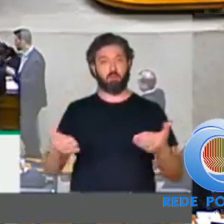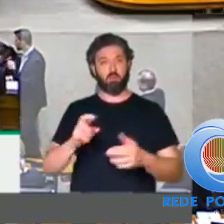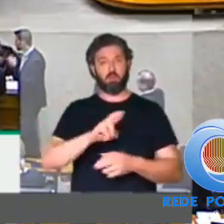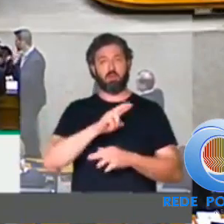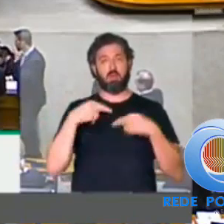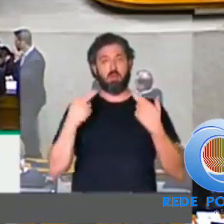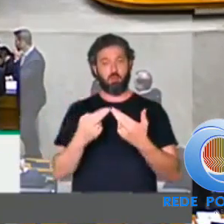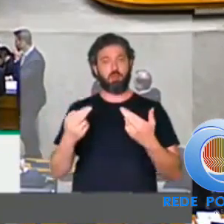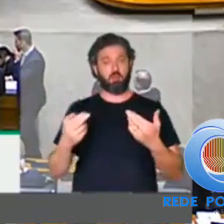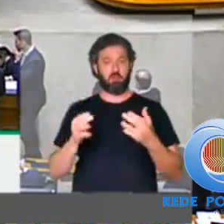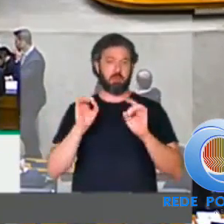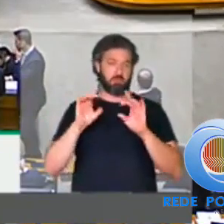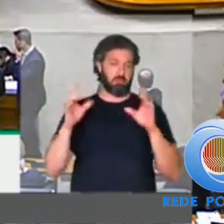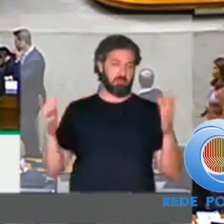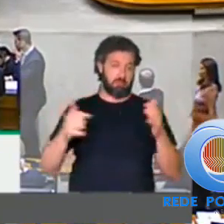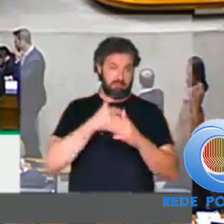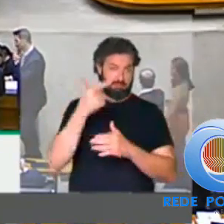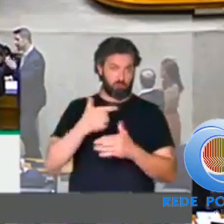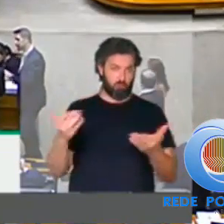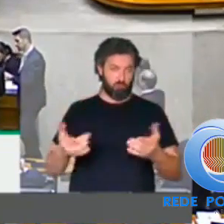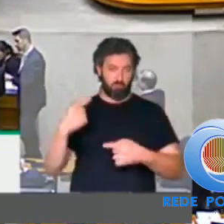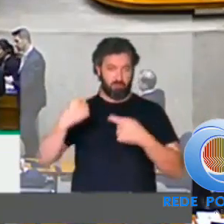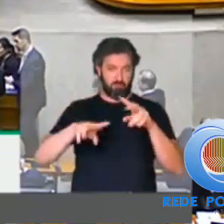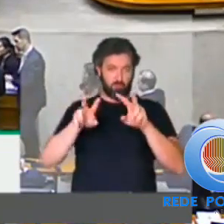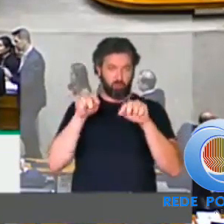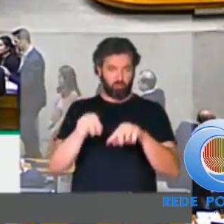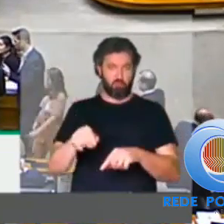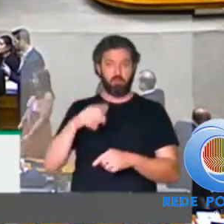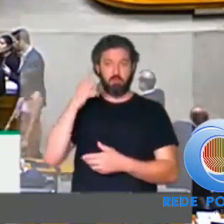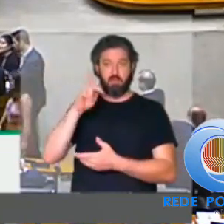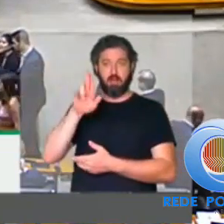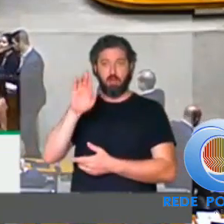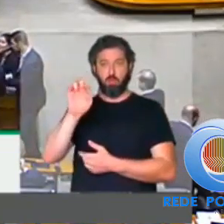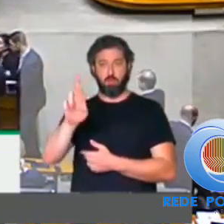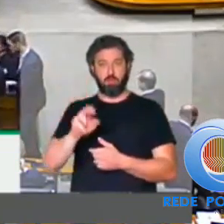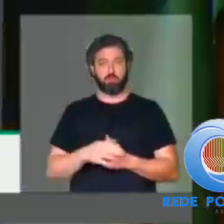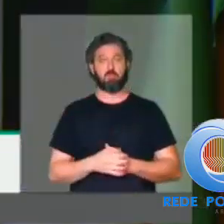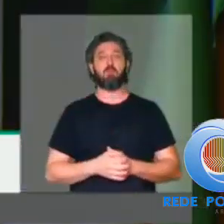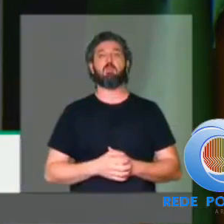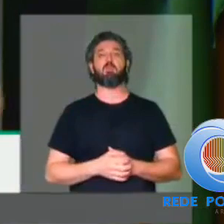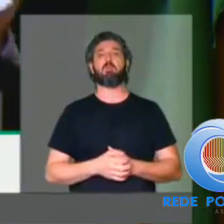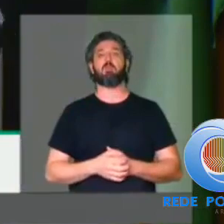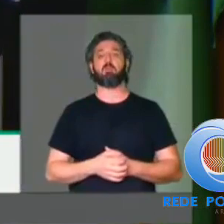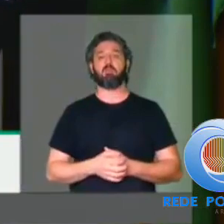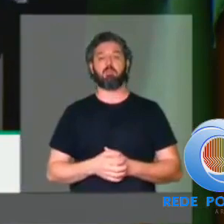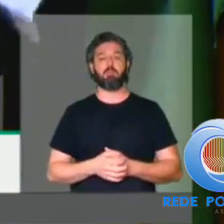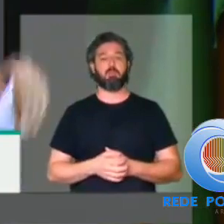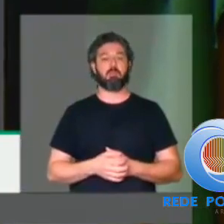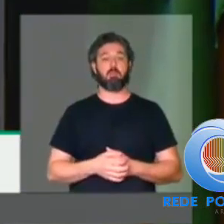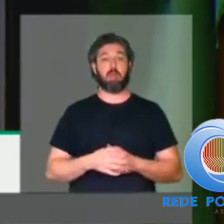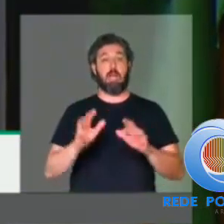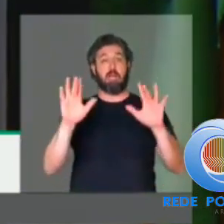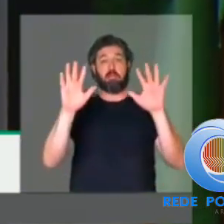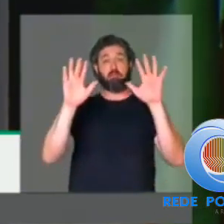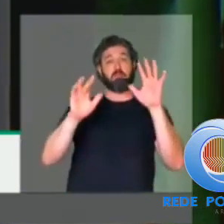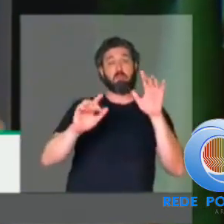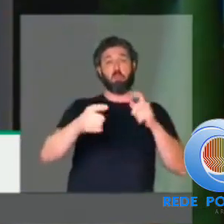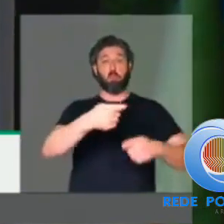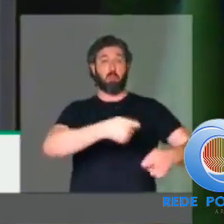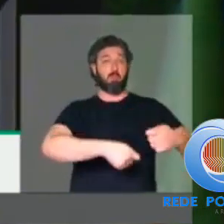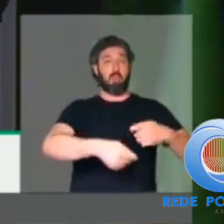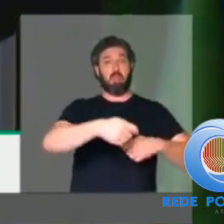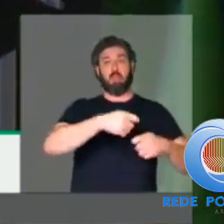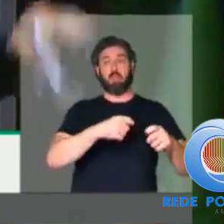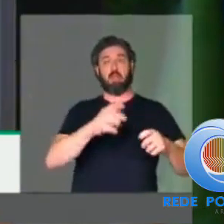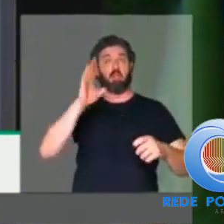sessão extraordinária, segunda sessão hoje, para debater esse assunto. Deputado Glauber. Do mercado